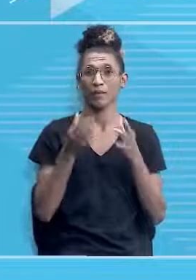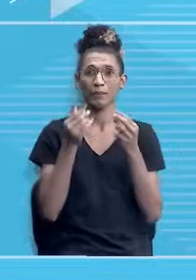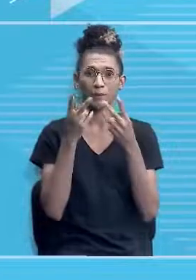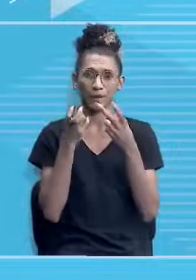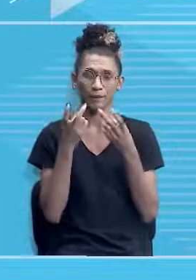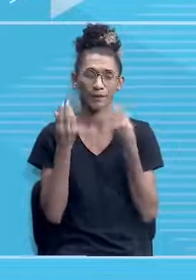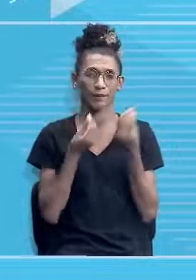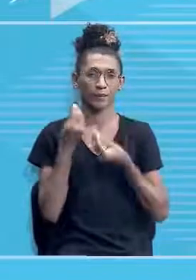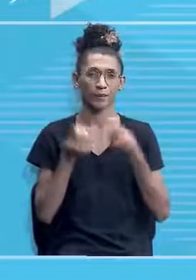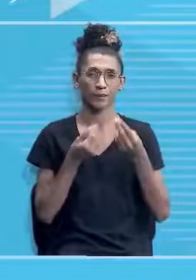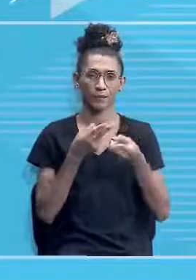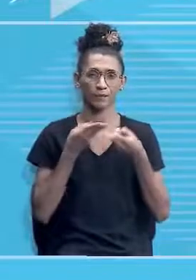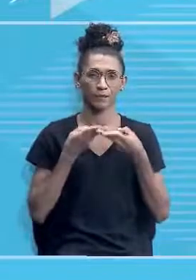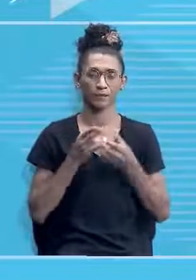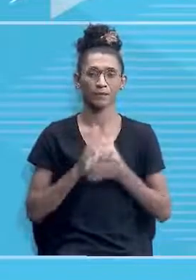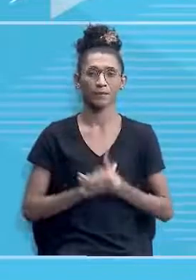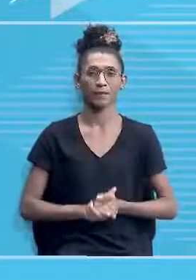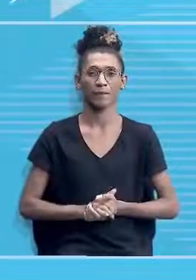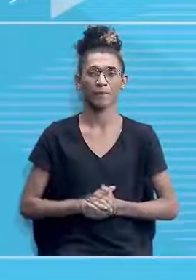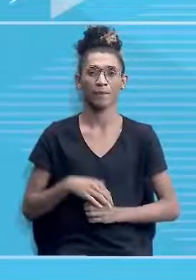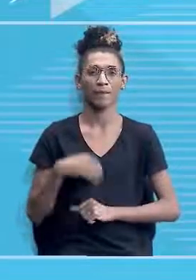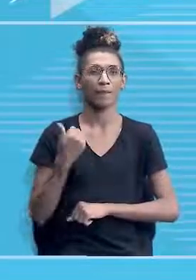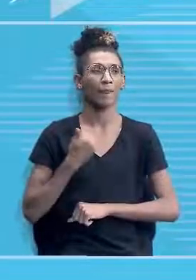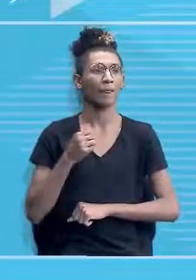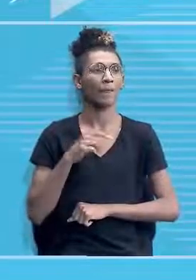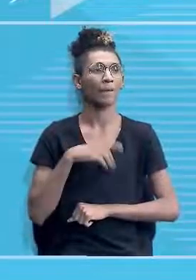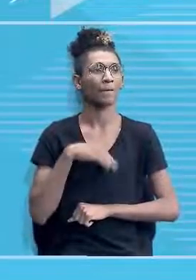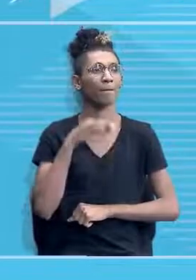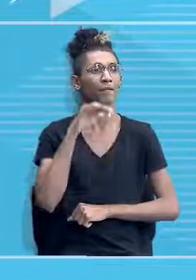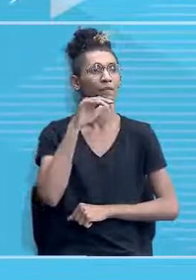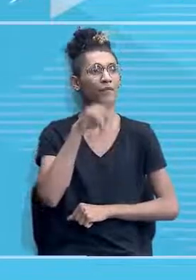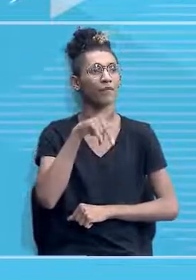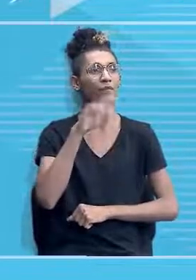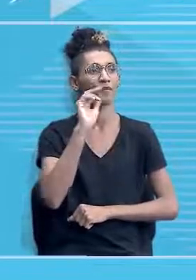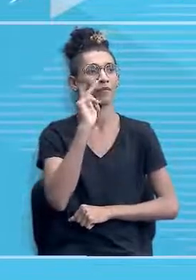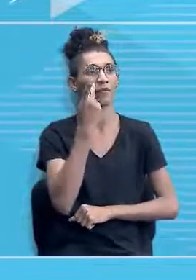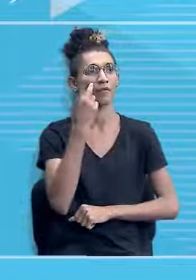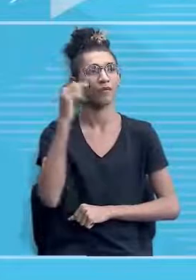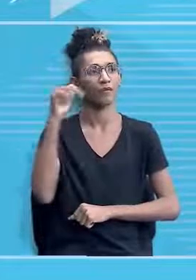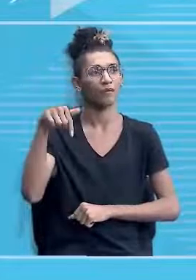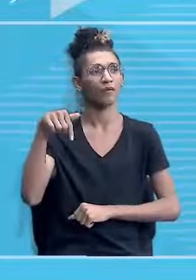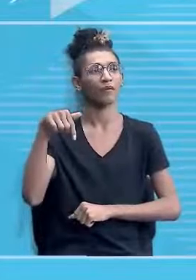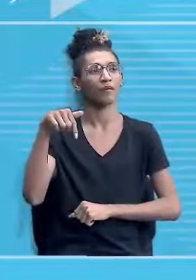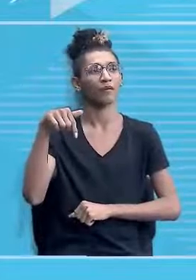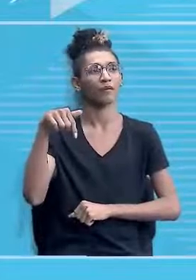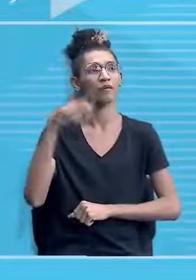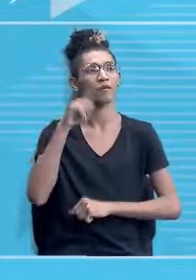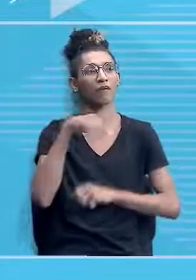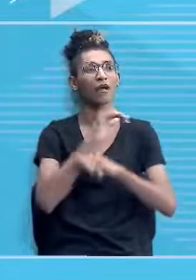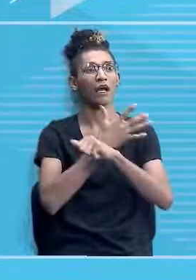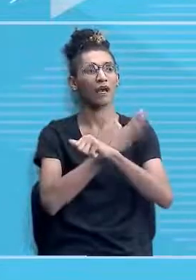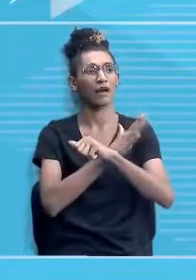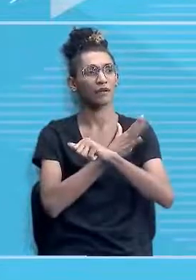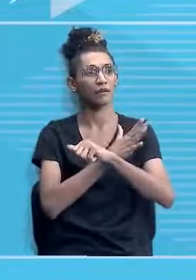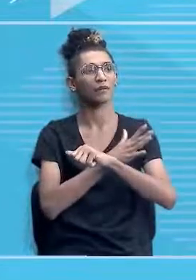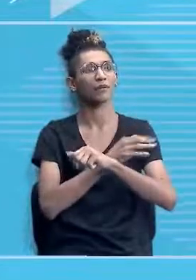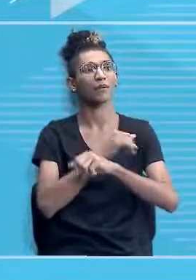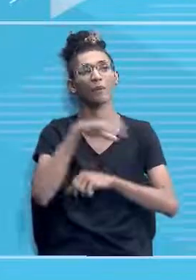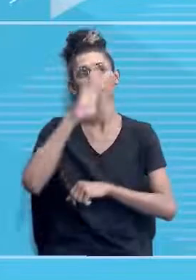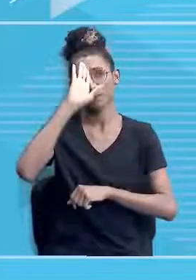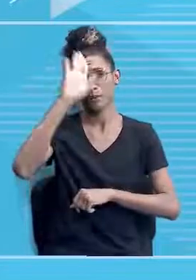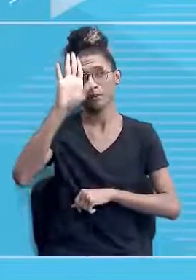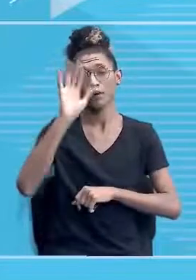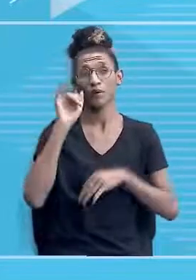utilizar o primeiro eu coloquei aqui ó o PH Ácido é quando ele PH menor que 7 as